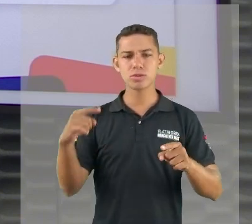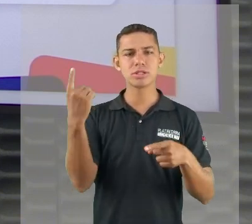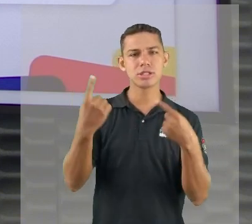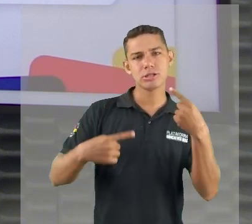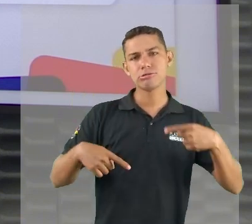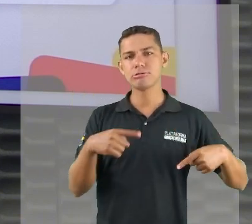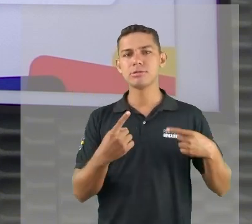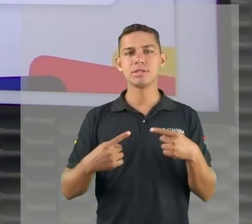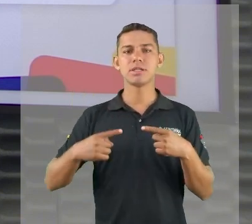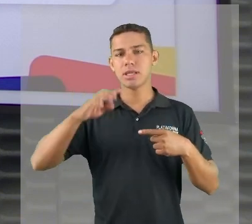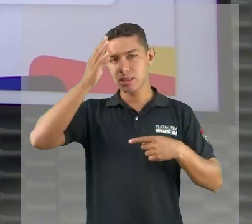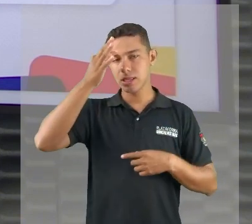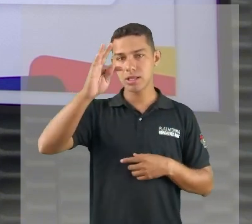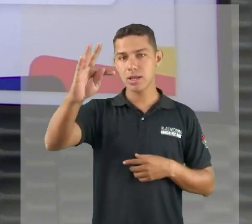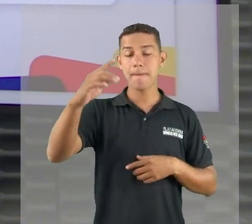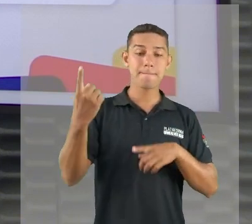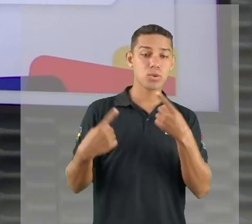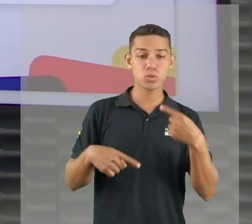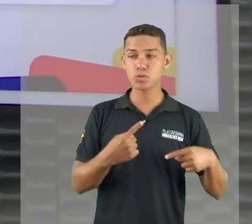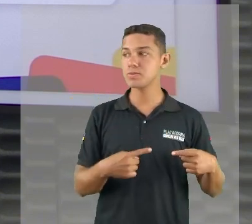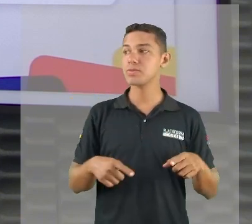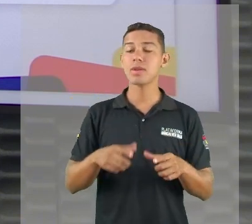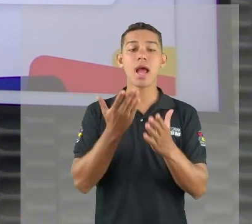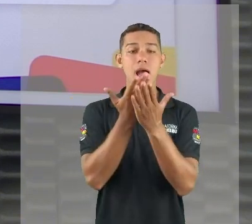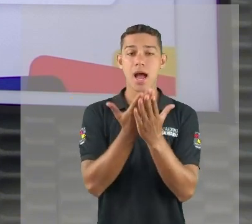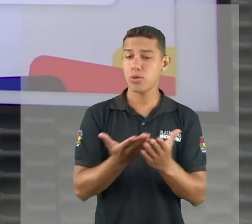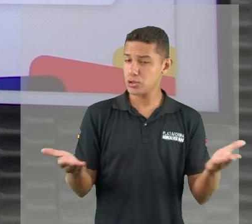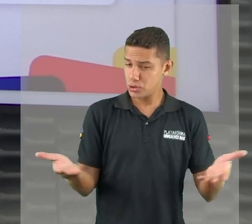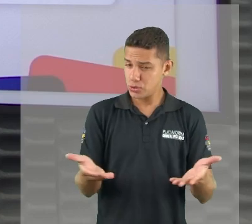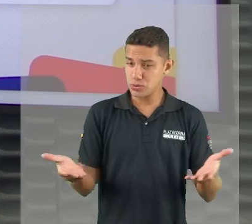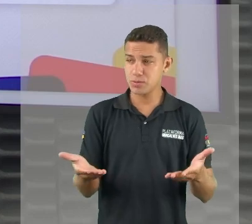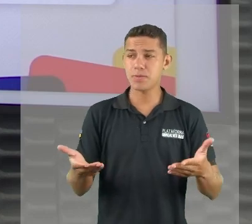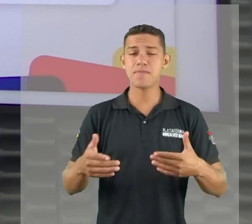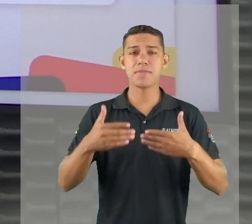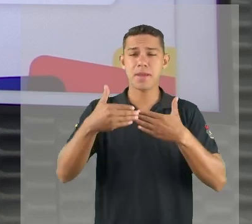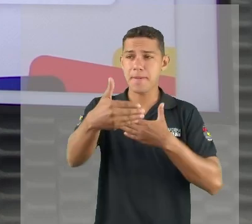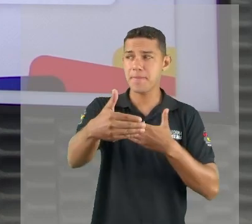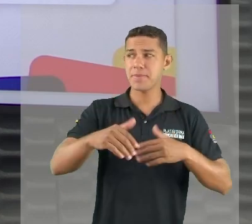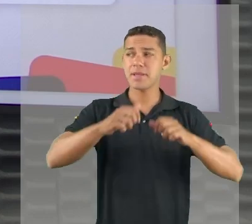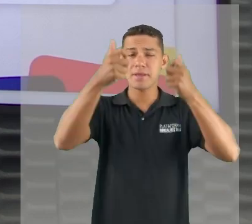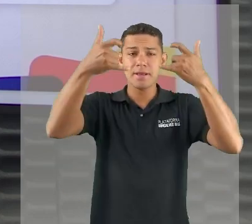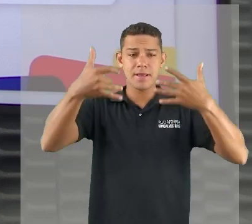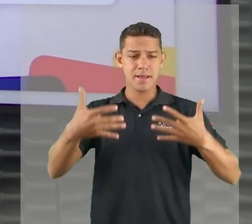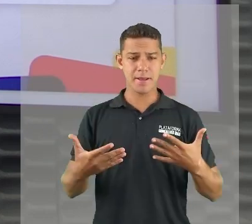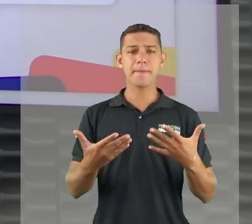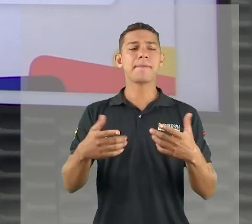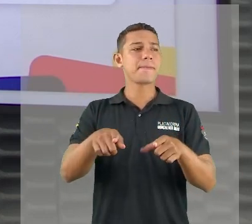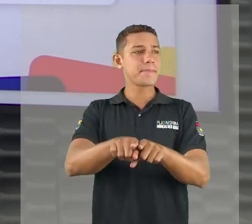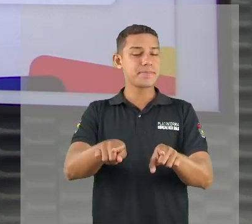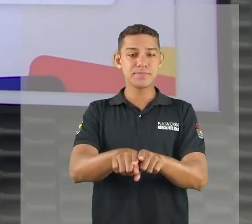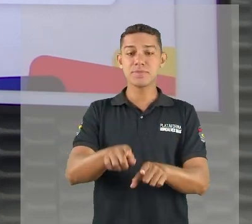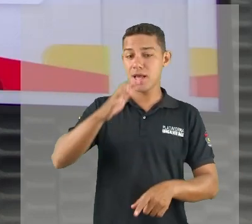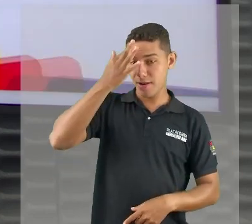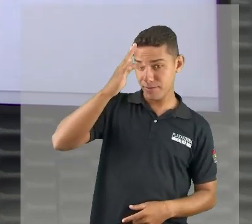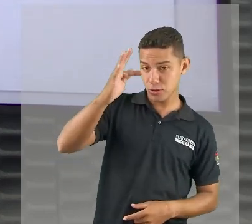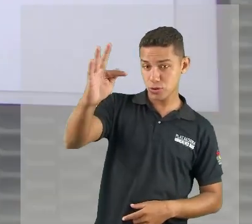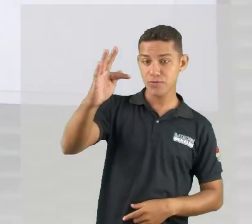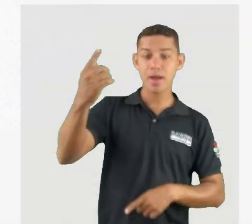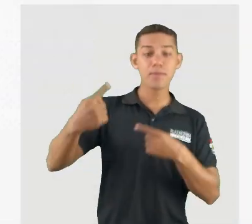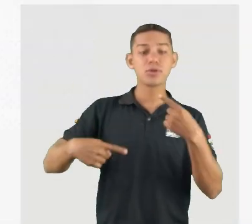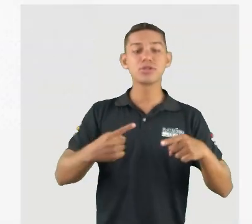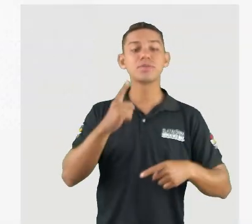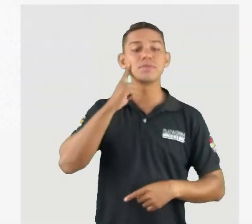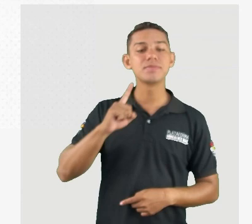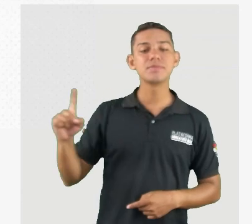políticas, E a aula de hoje nós falaremos sobre a filosofia política de